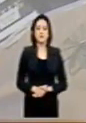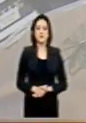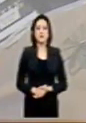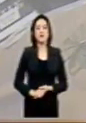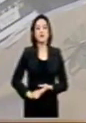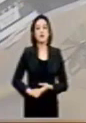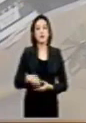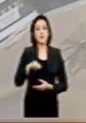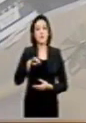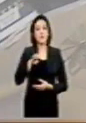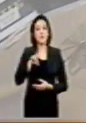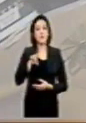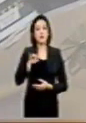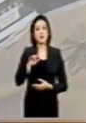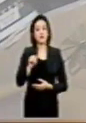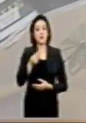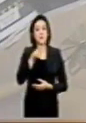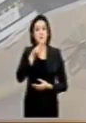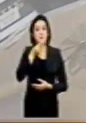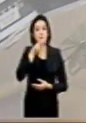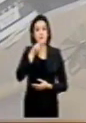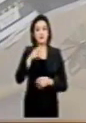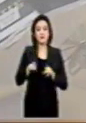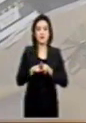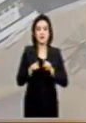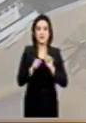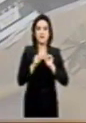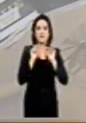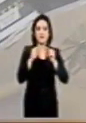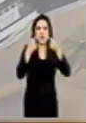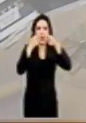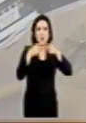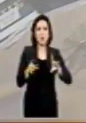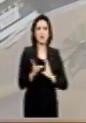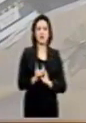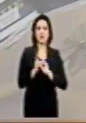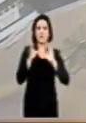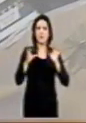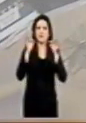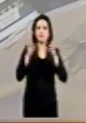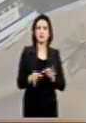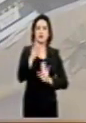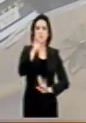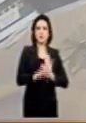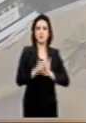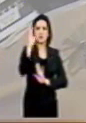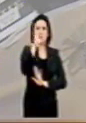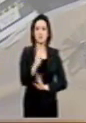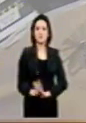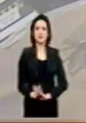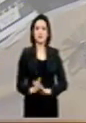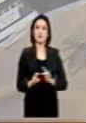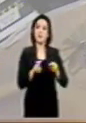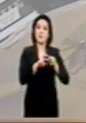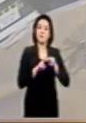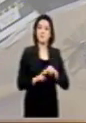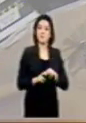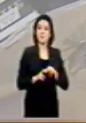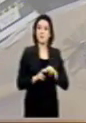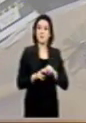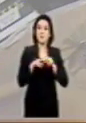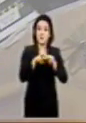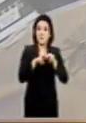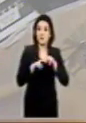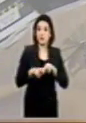poderiam desconstruir o Estado Democrático de Direito, razão pela qual o legislador constitucional foi sábio